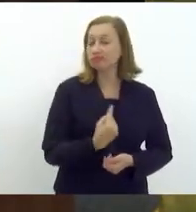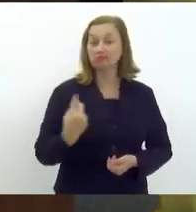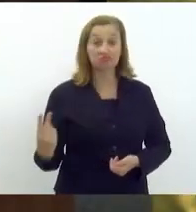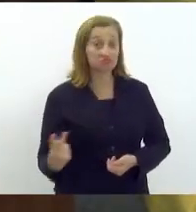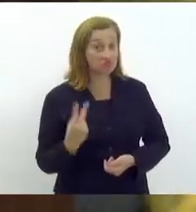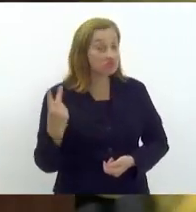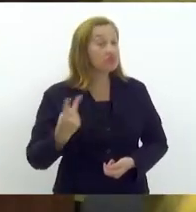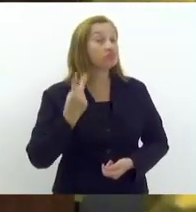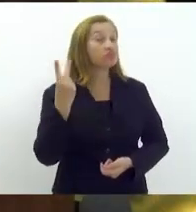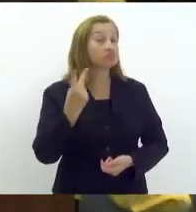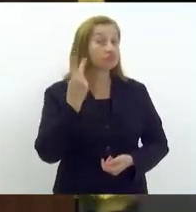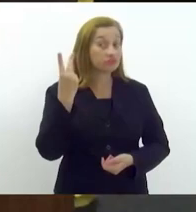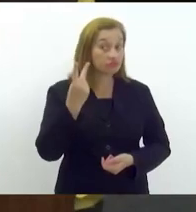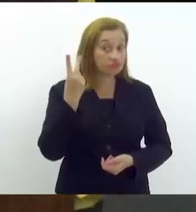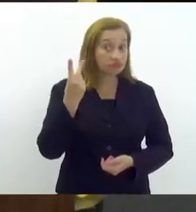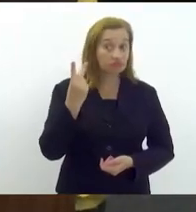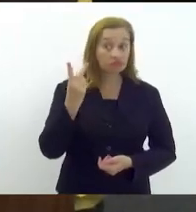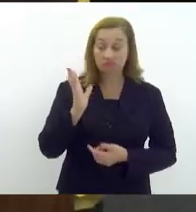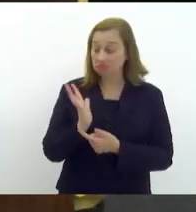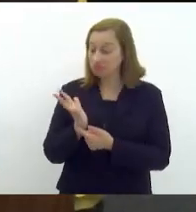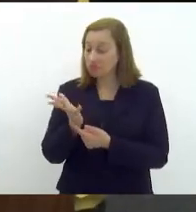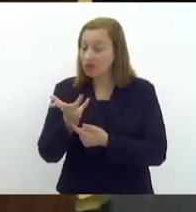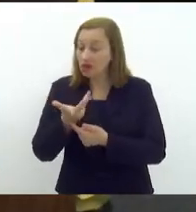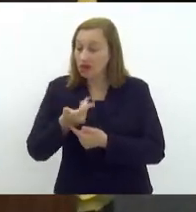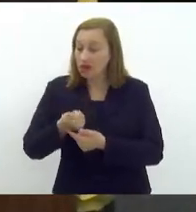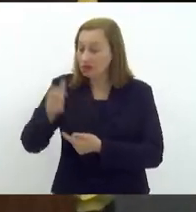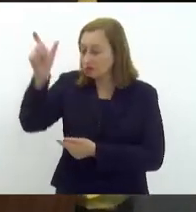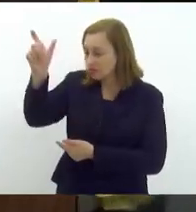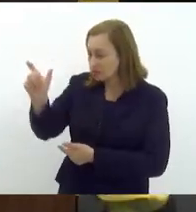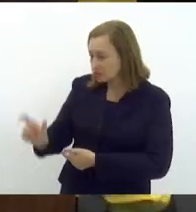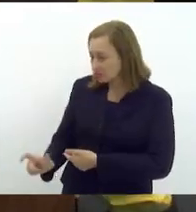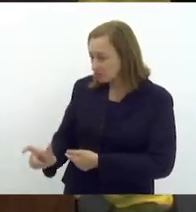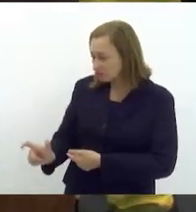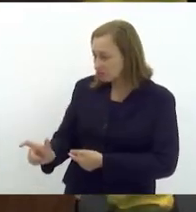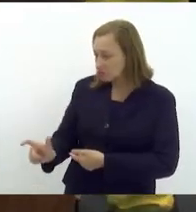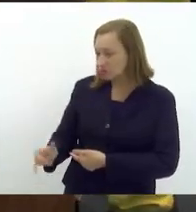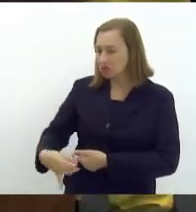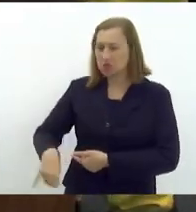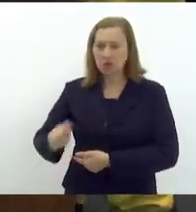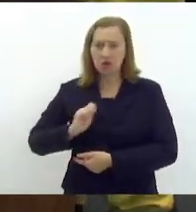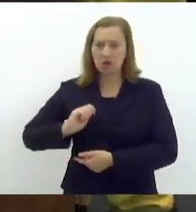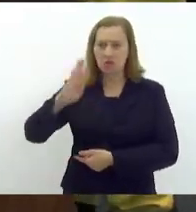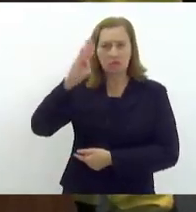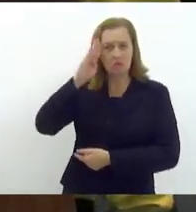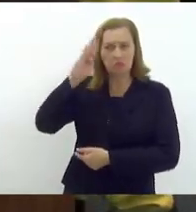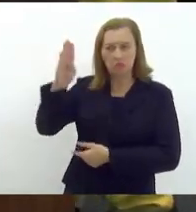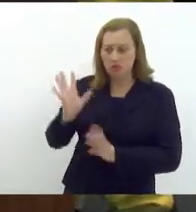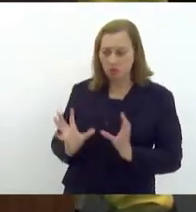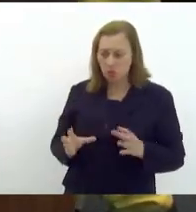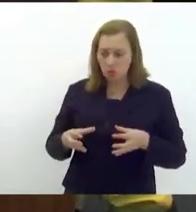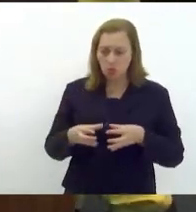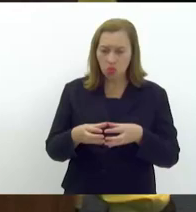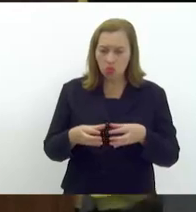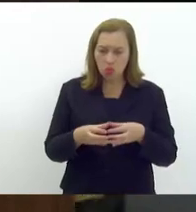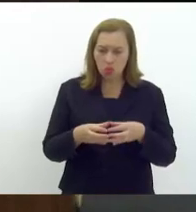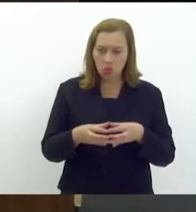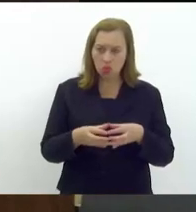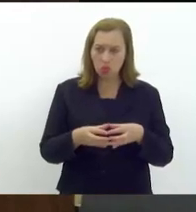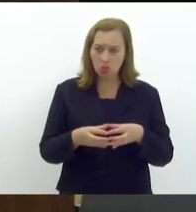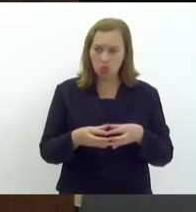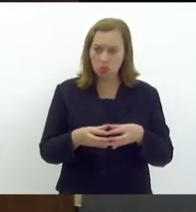valorizarmos as e os artistas nacionais principalmente aqueles coletivos que ainda estão em fase de